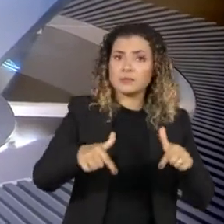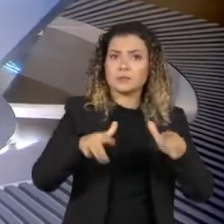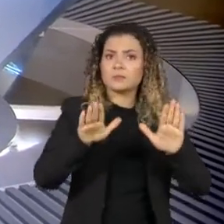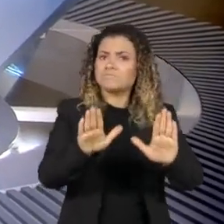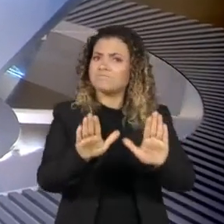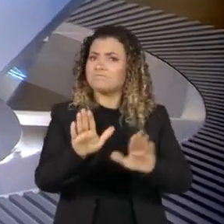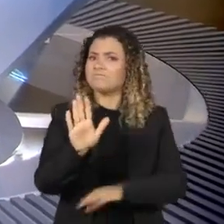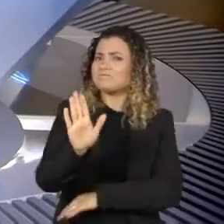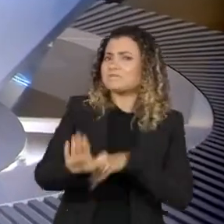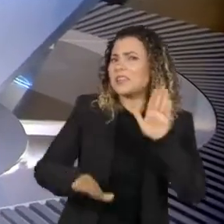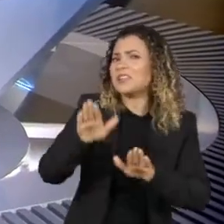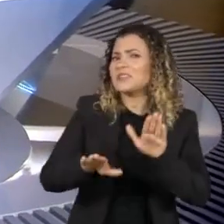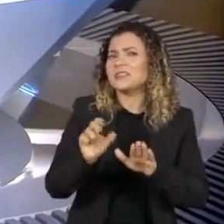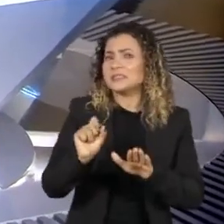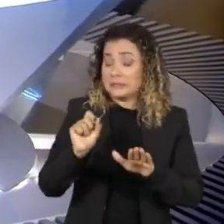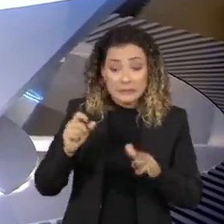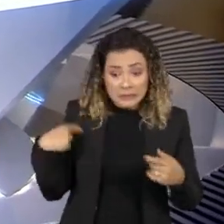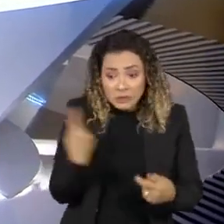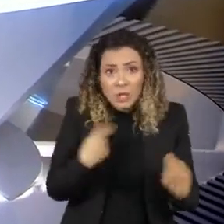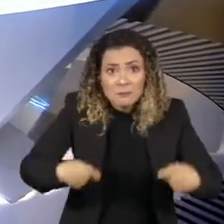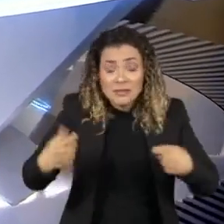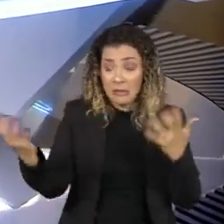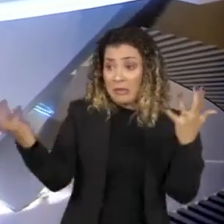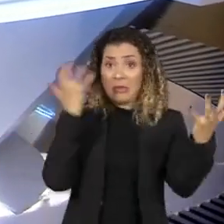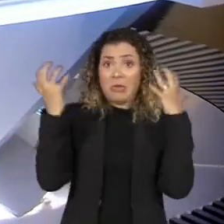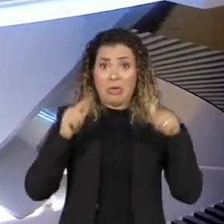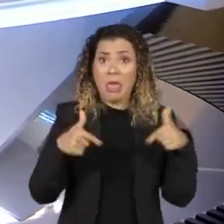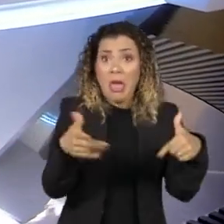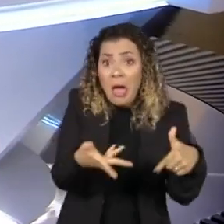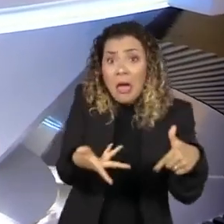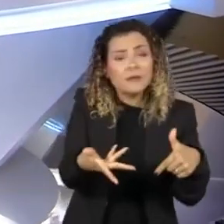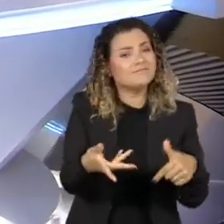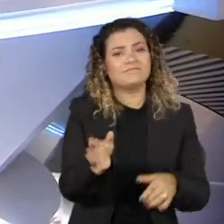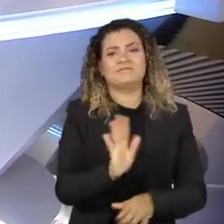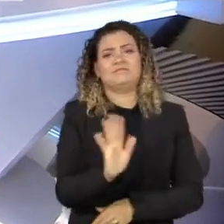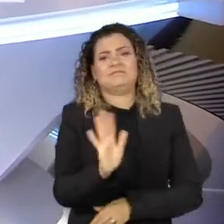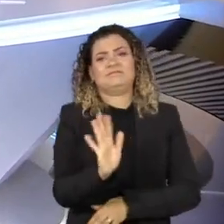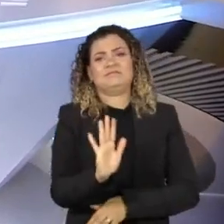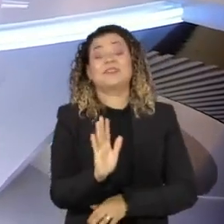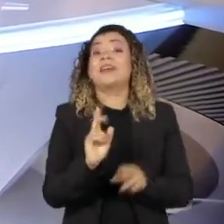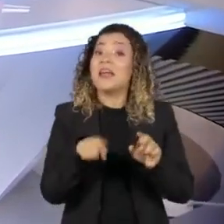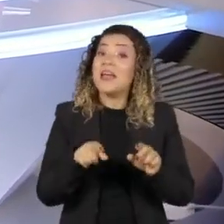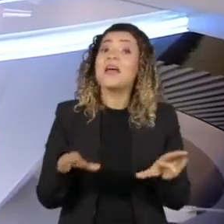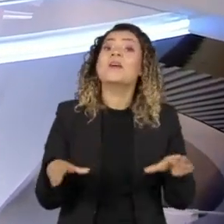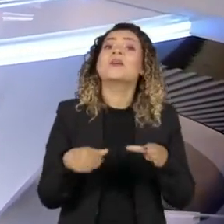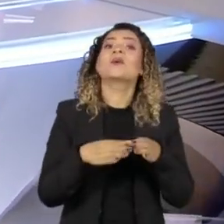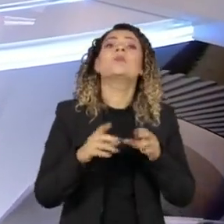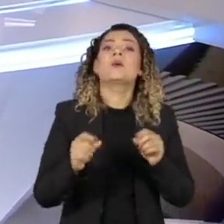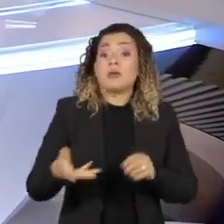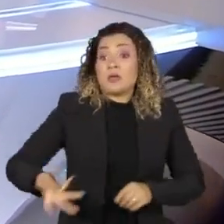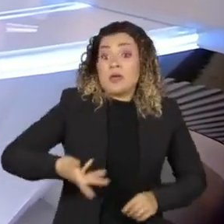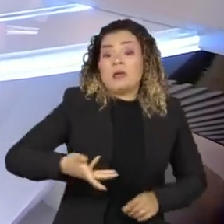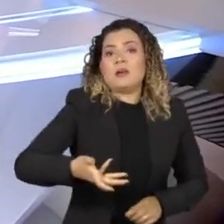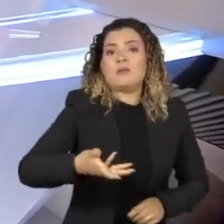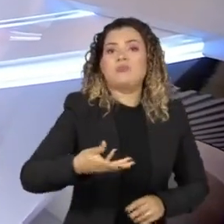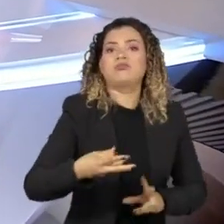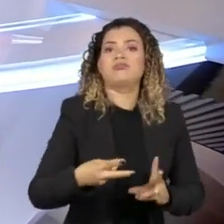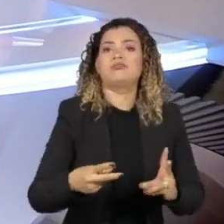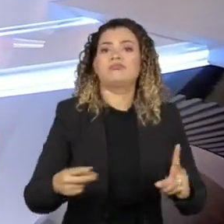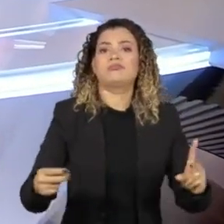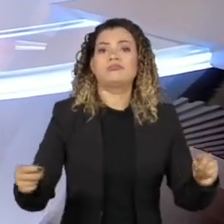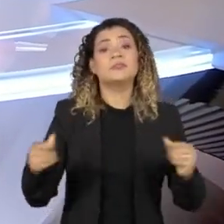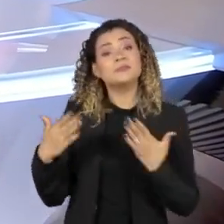nem sempre precisamos atender a essas demandas. Pois é, isso é o que diz o movimento pelo Desacelerar. Eu conversei com a